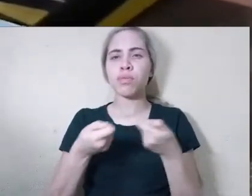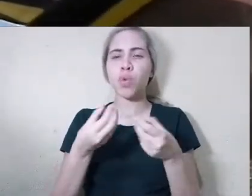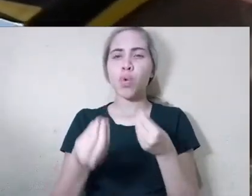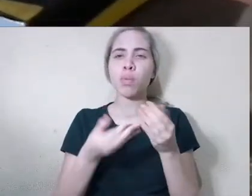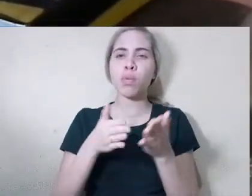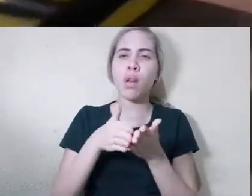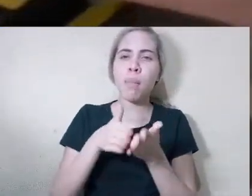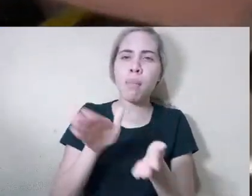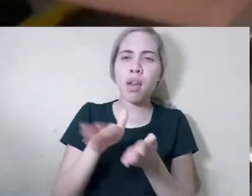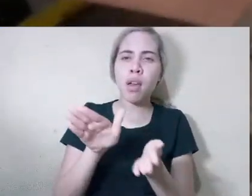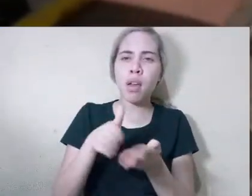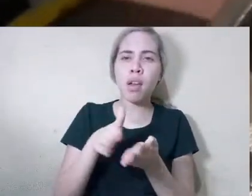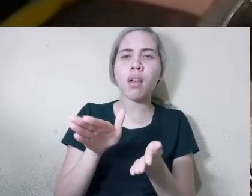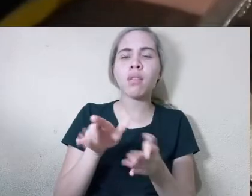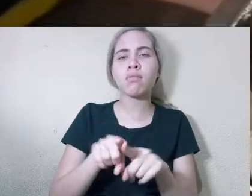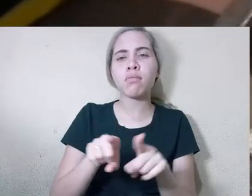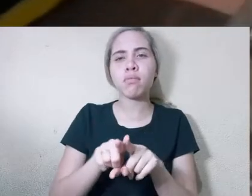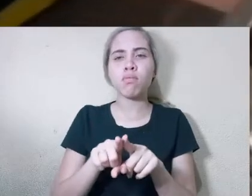ó.